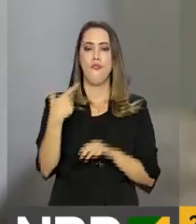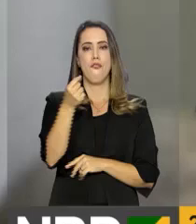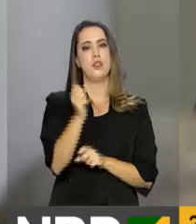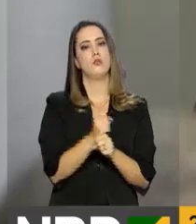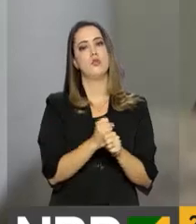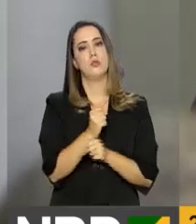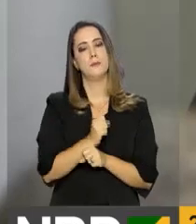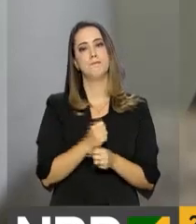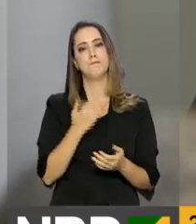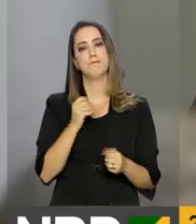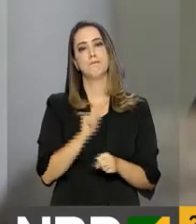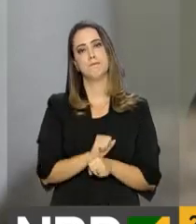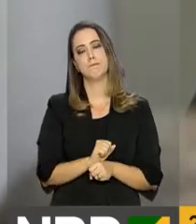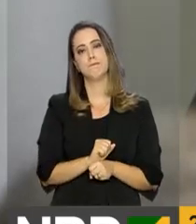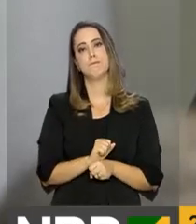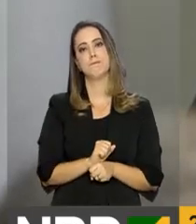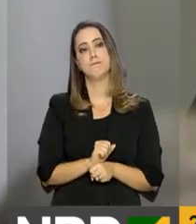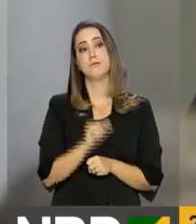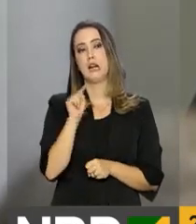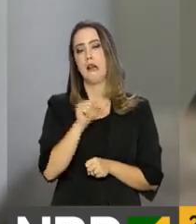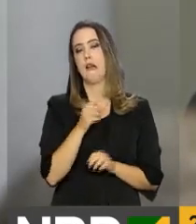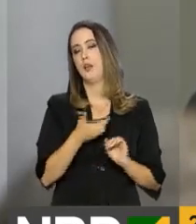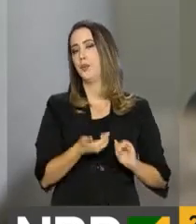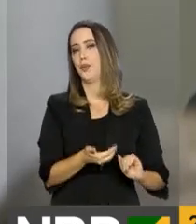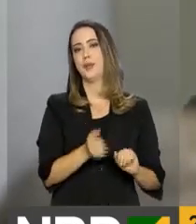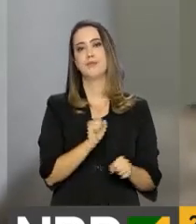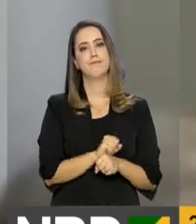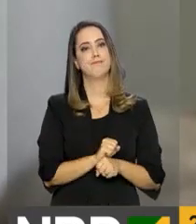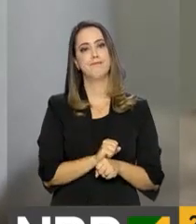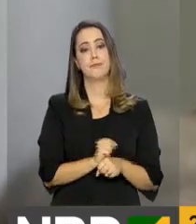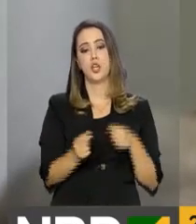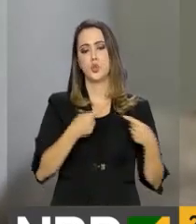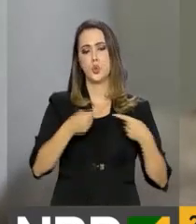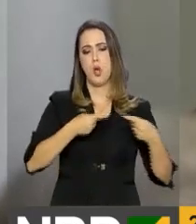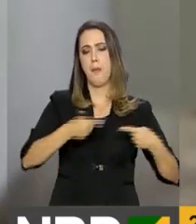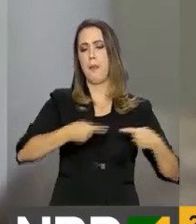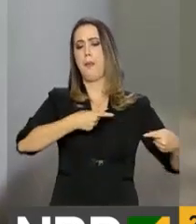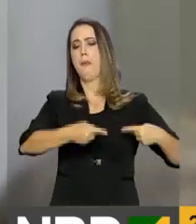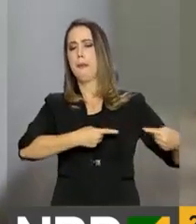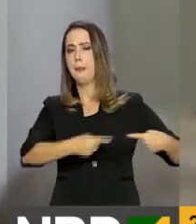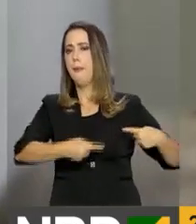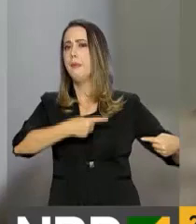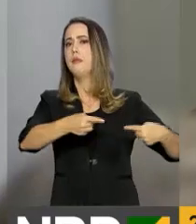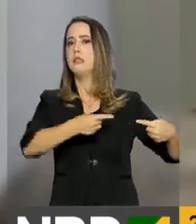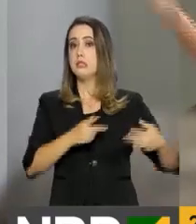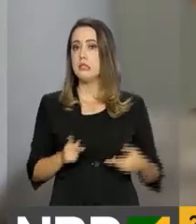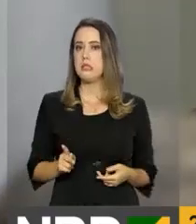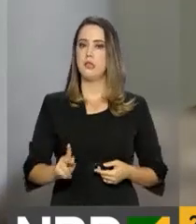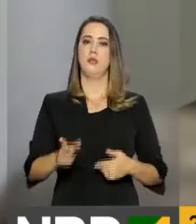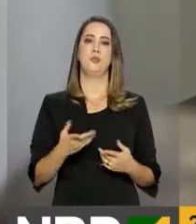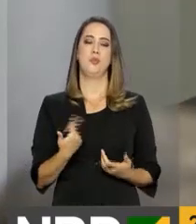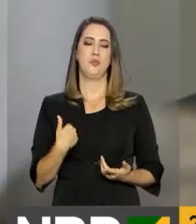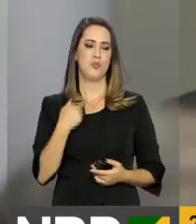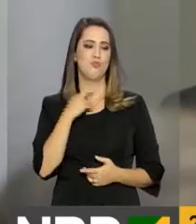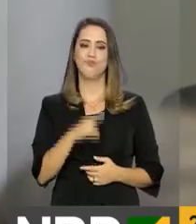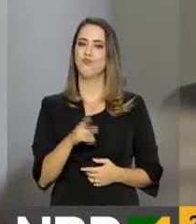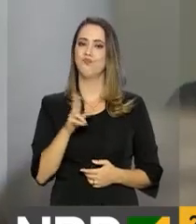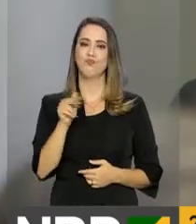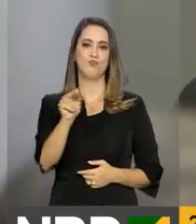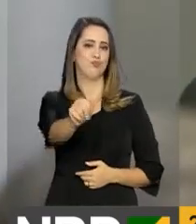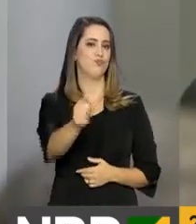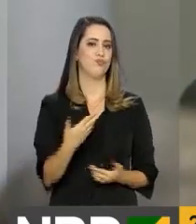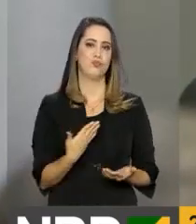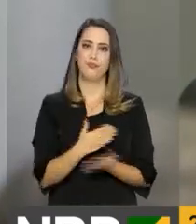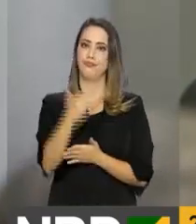anos ficou lá paralisado no Congresso Nacional. As discussões foram intensas, muitas, né? Mas o resultado final